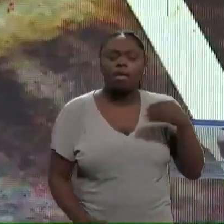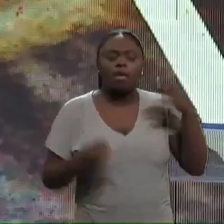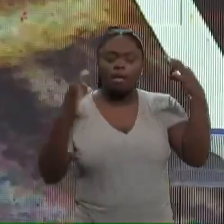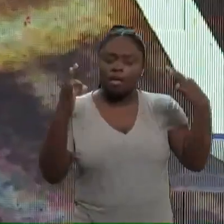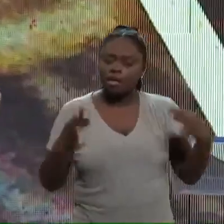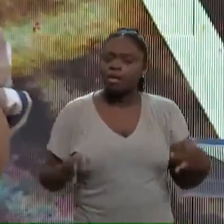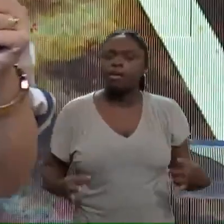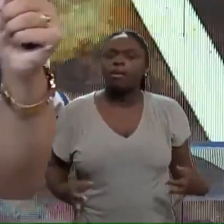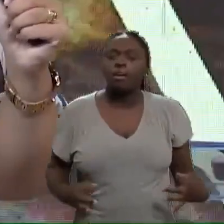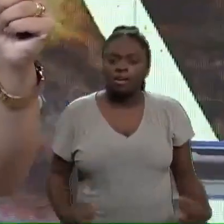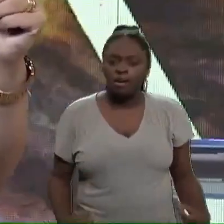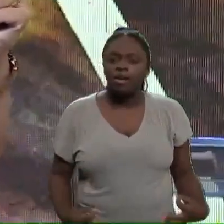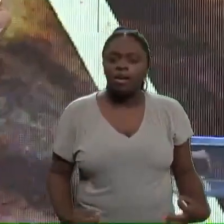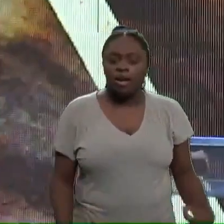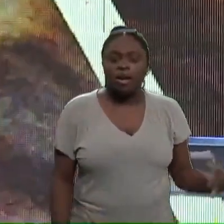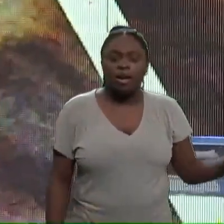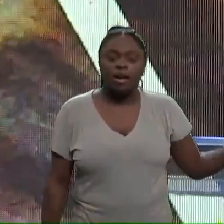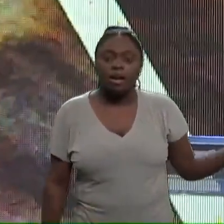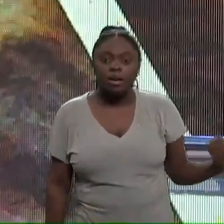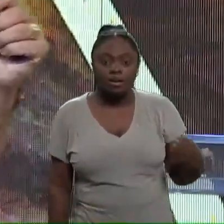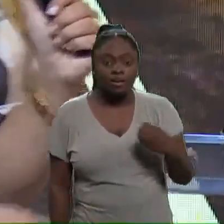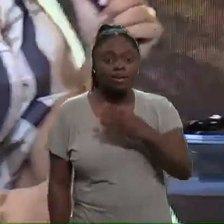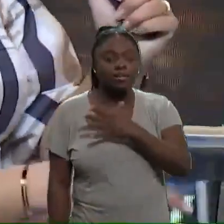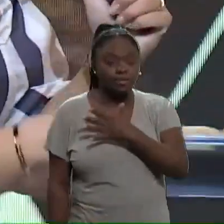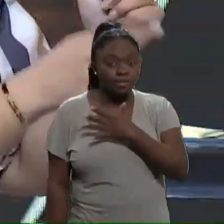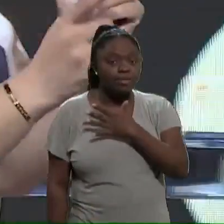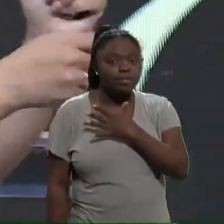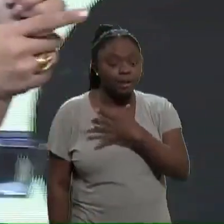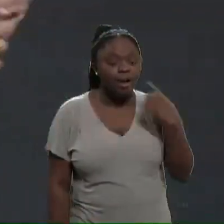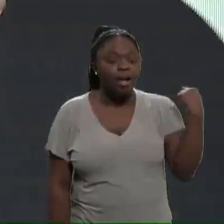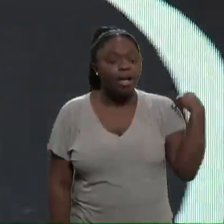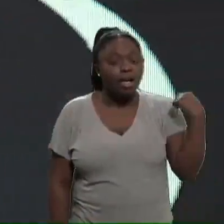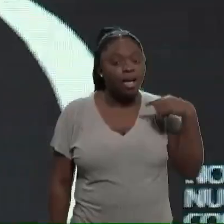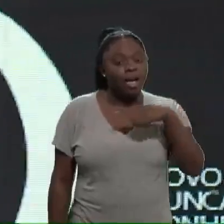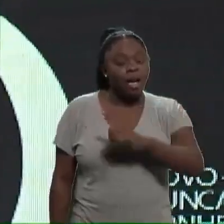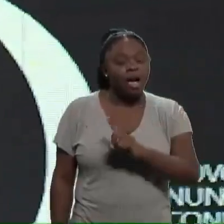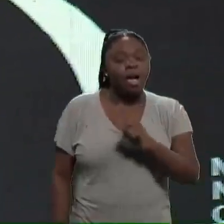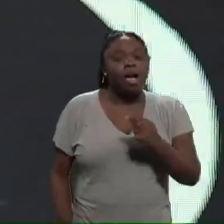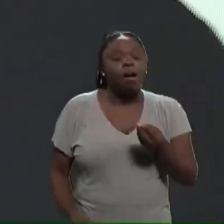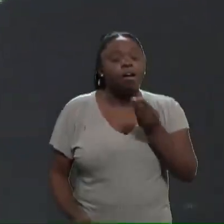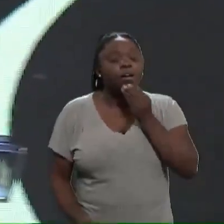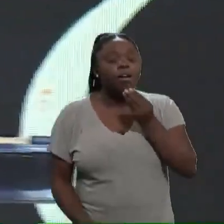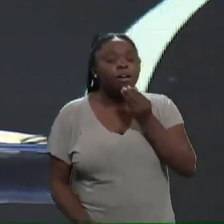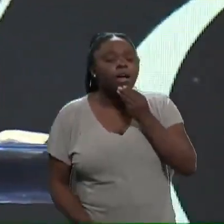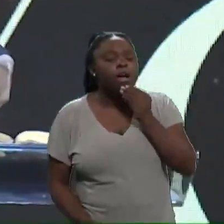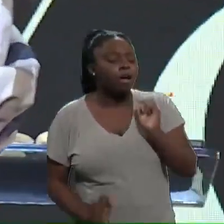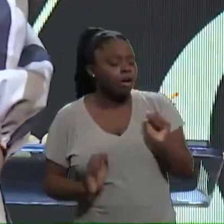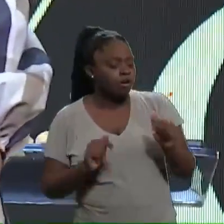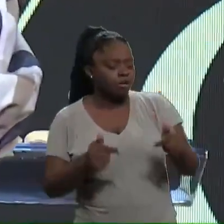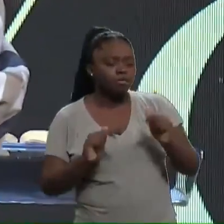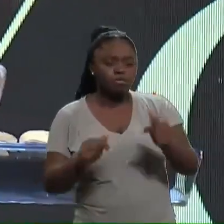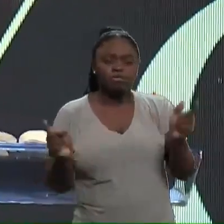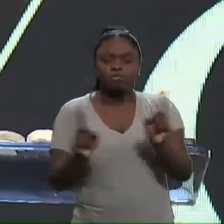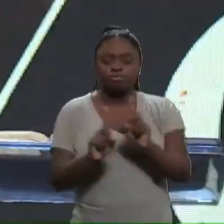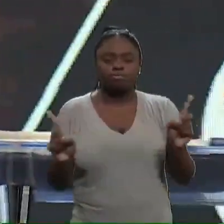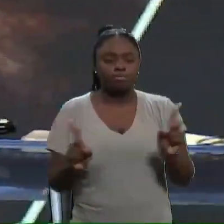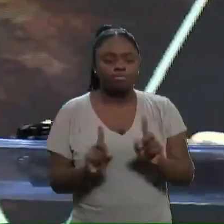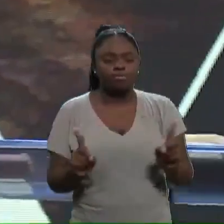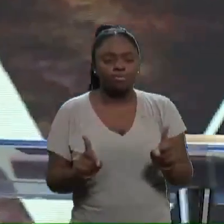convicção. Davi vai com a novidade. Davi vai com a expectativa e não com a produção.